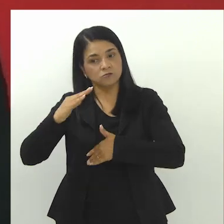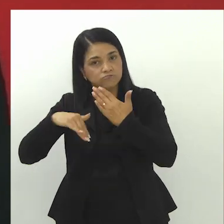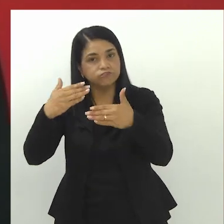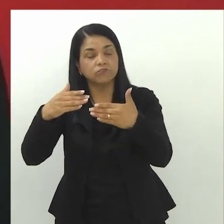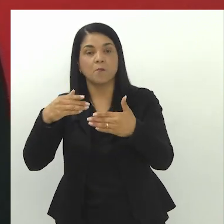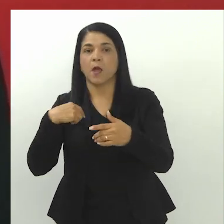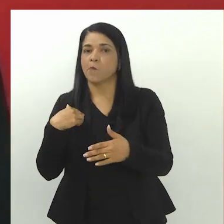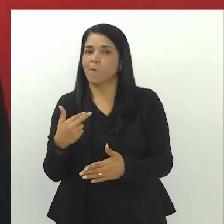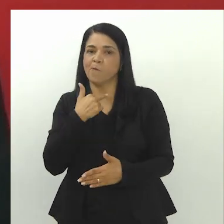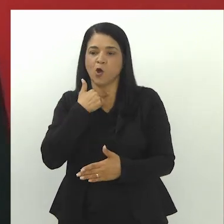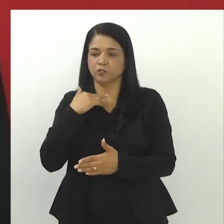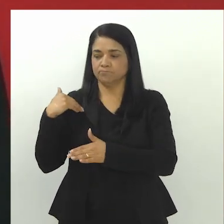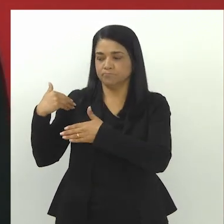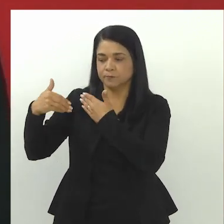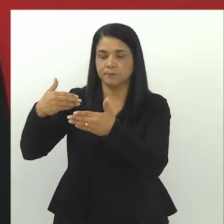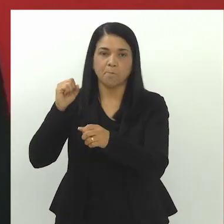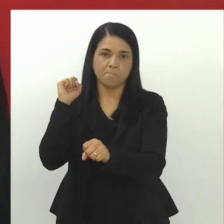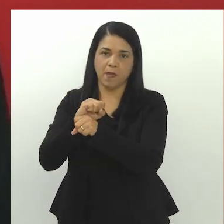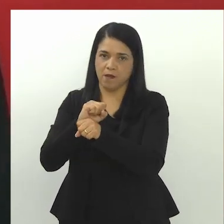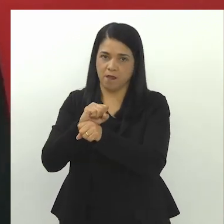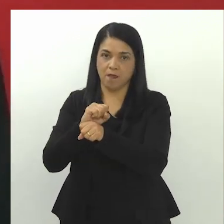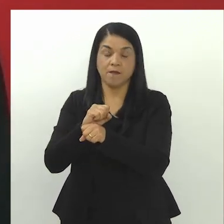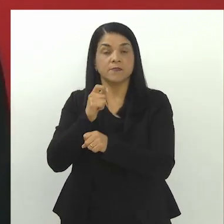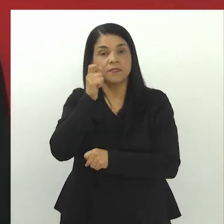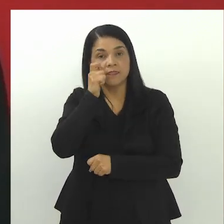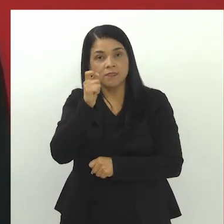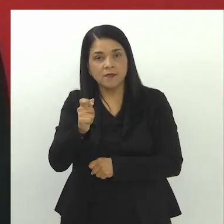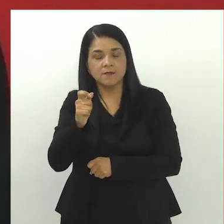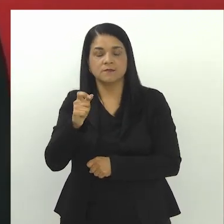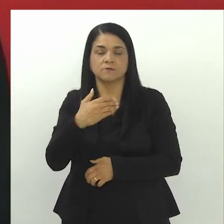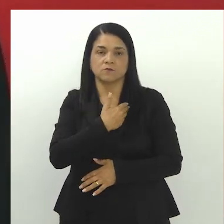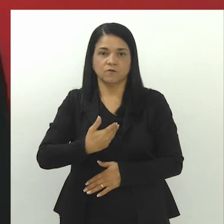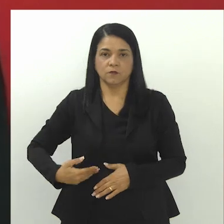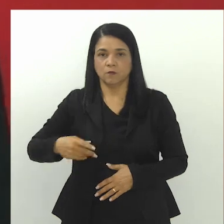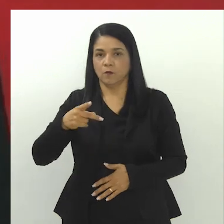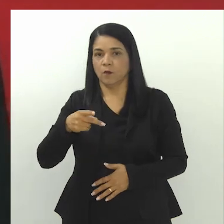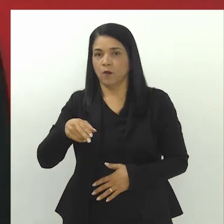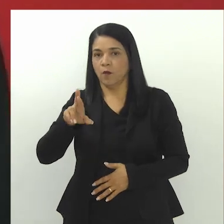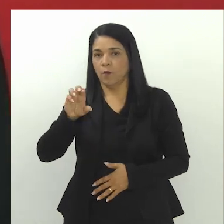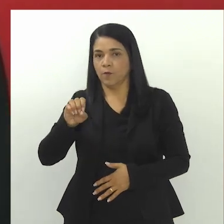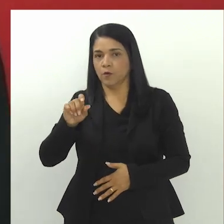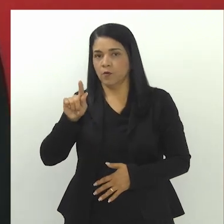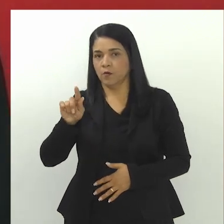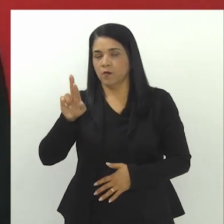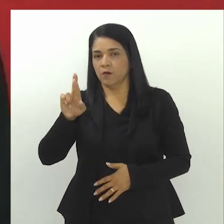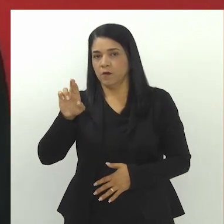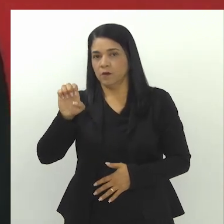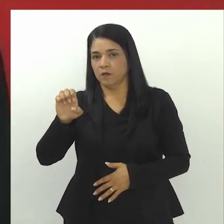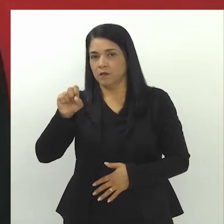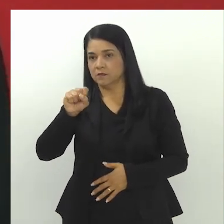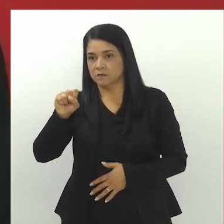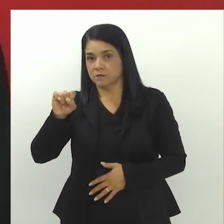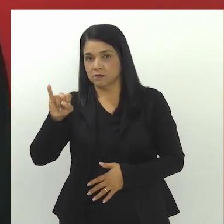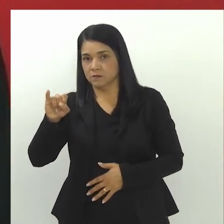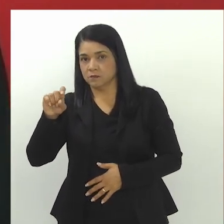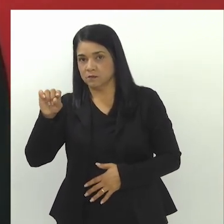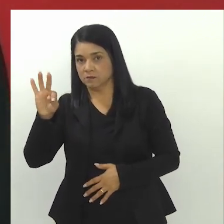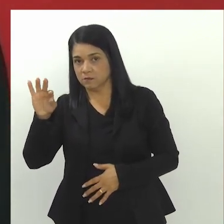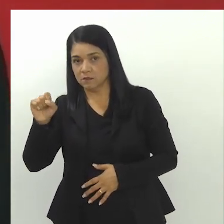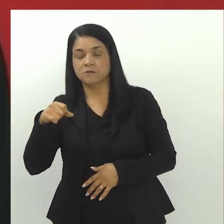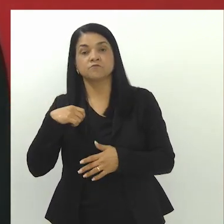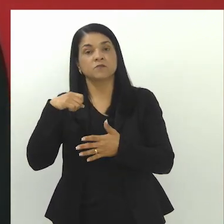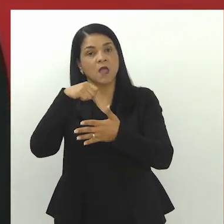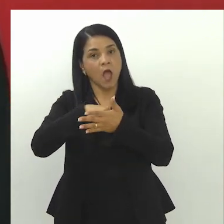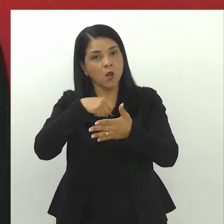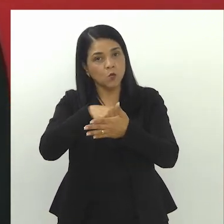esse processo ele não pode parar, nem o interesse dos governos progressistas, que será reafirmado nos fóruns do